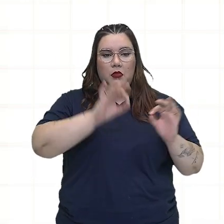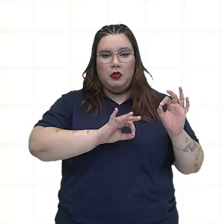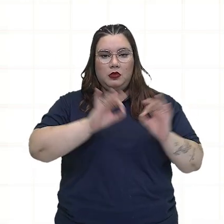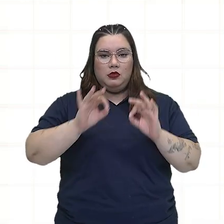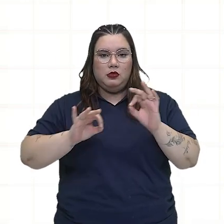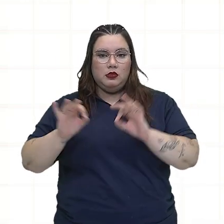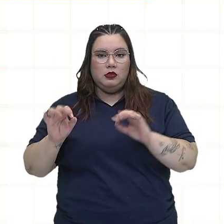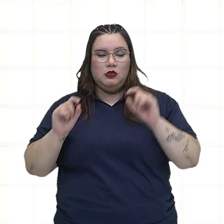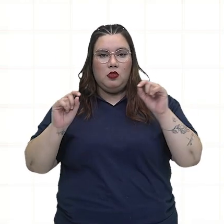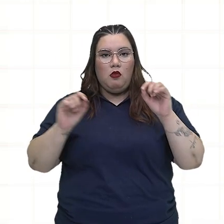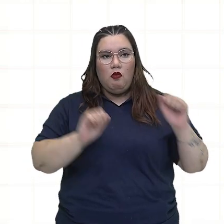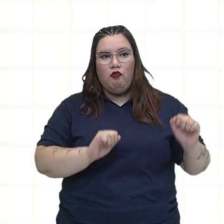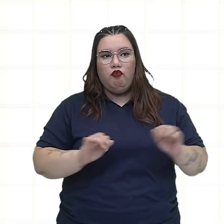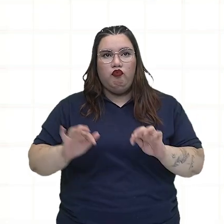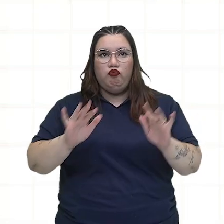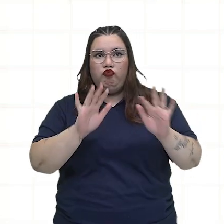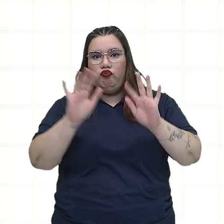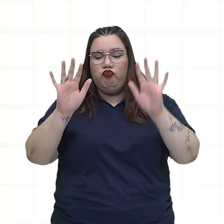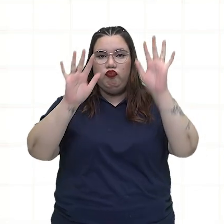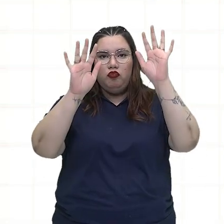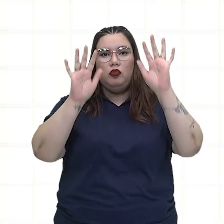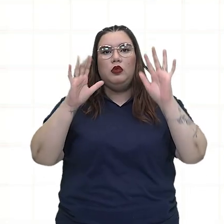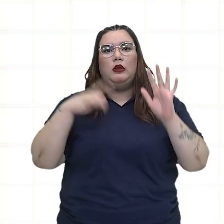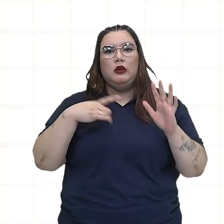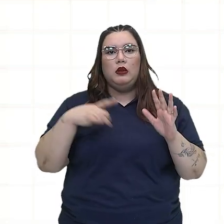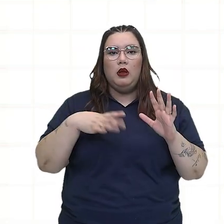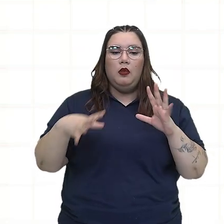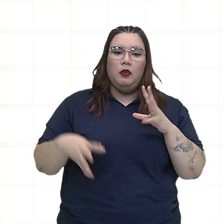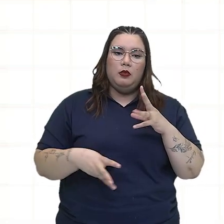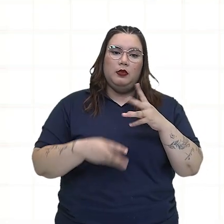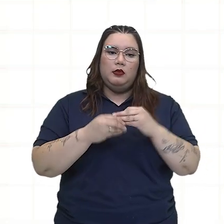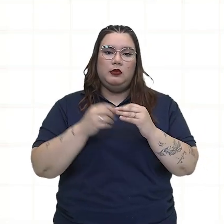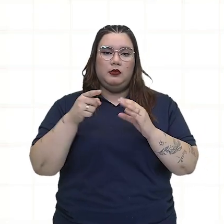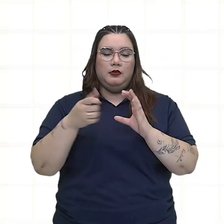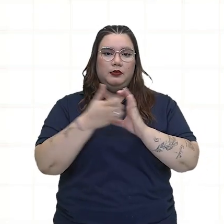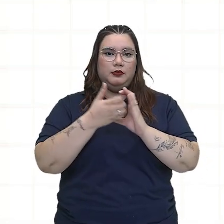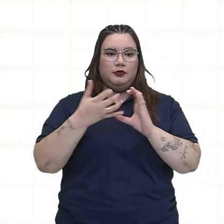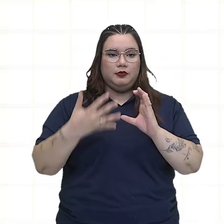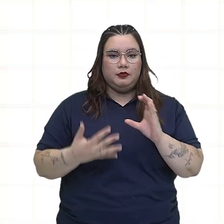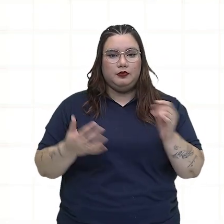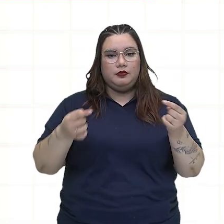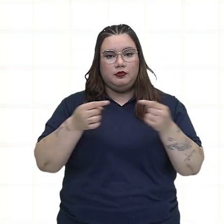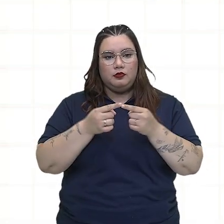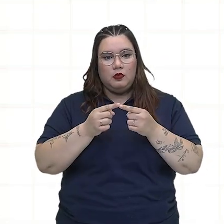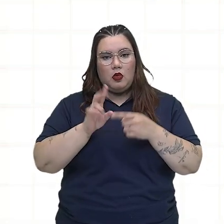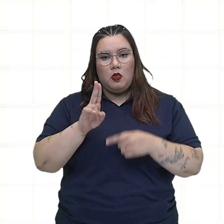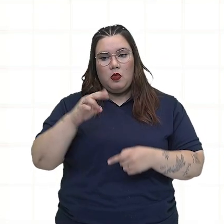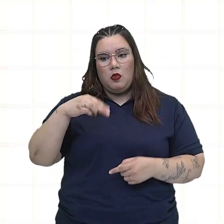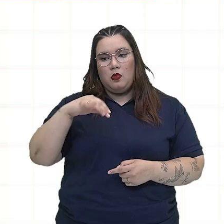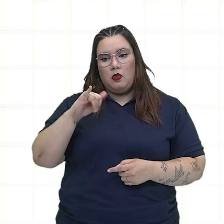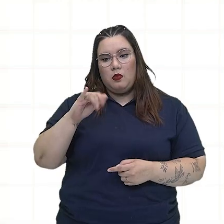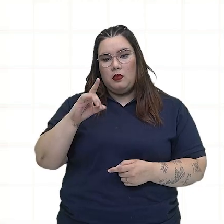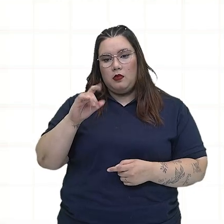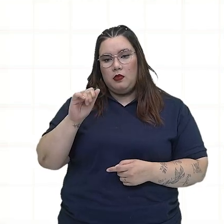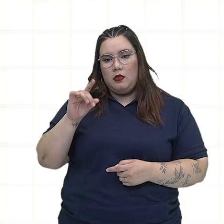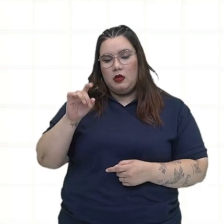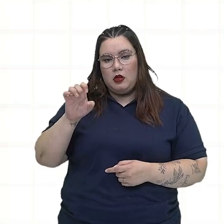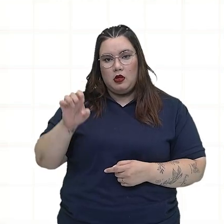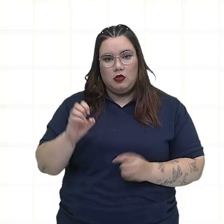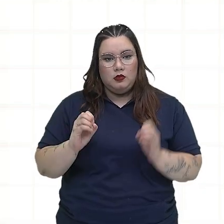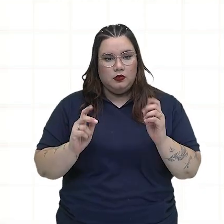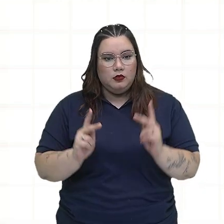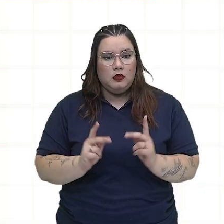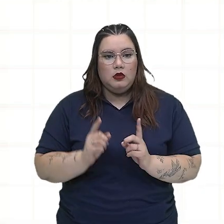do processo de evapotranspiração, vai contribuir para essa característica de umidade desse